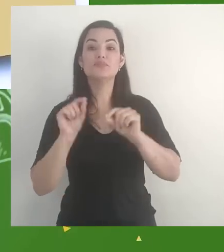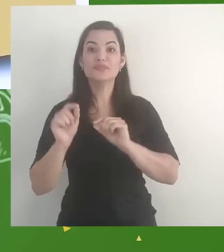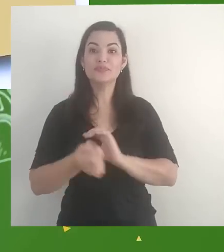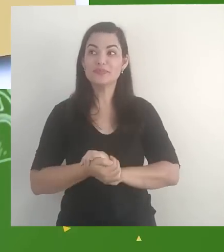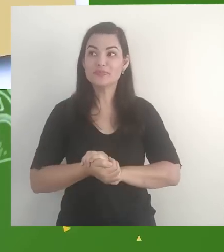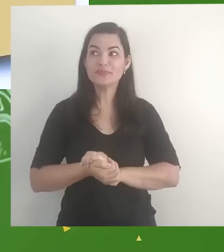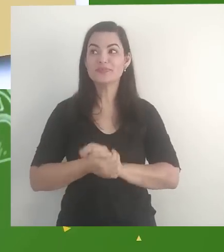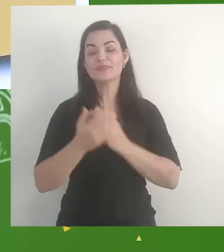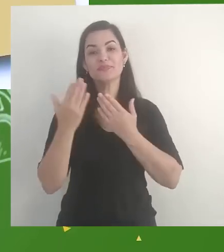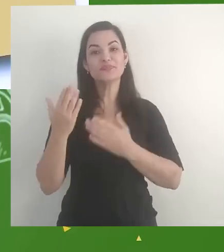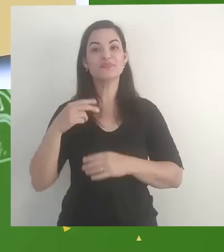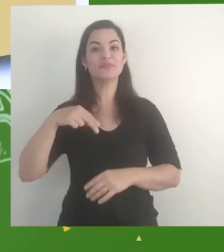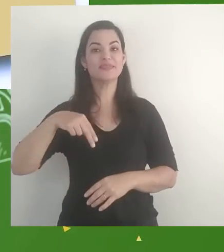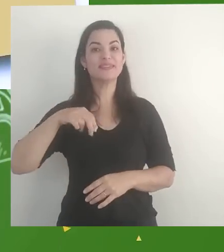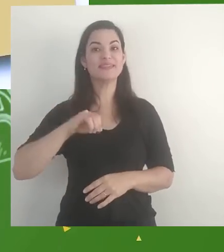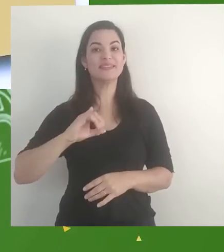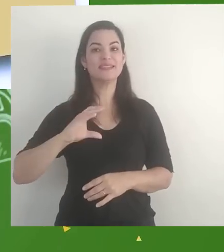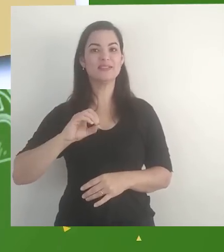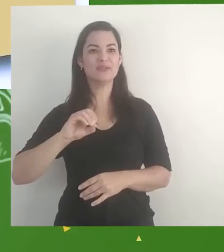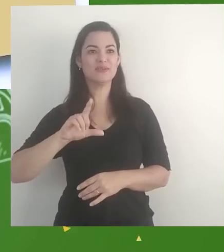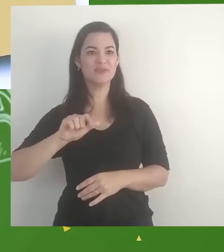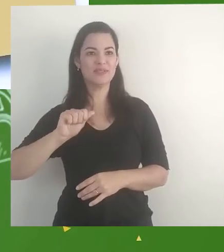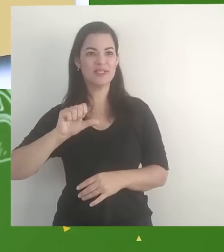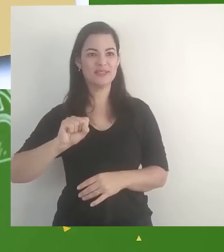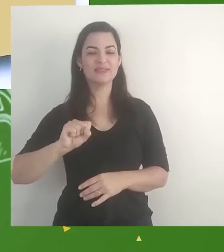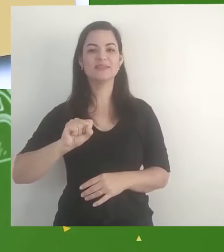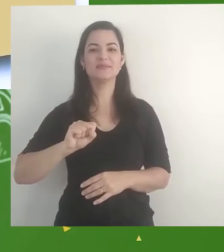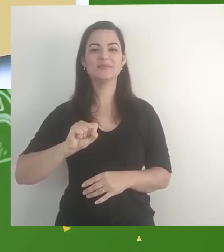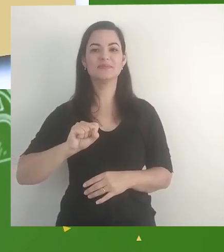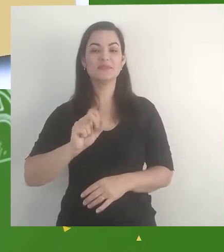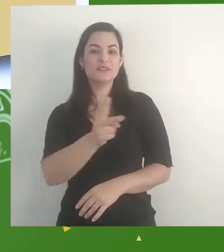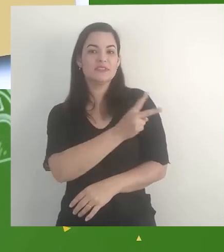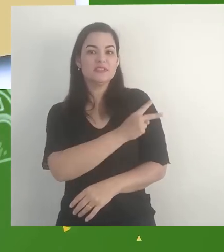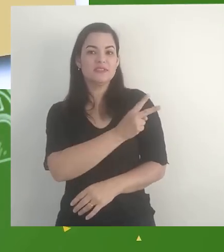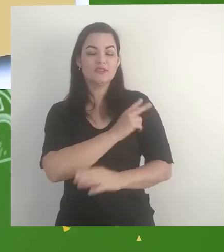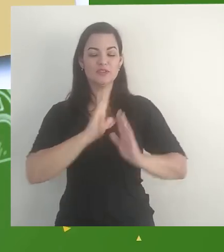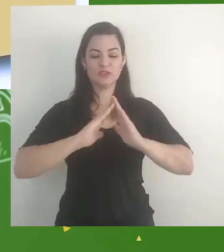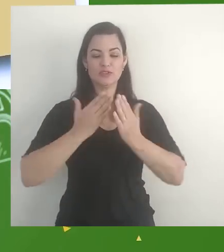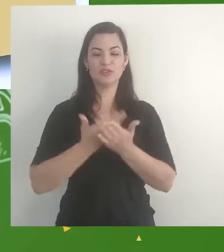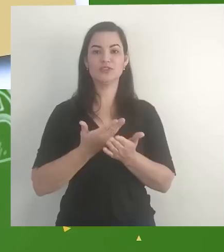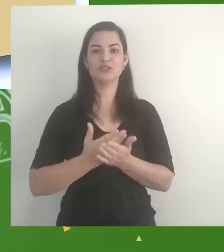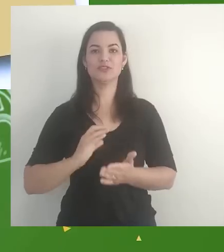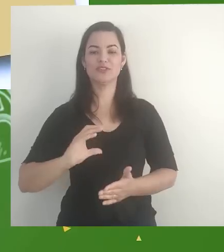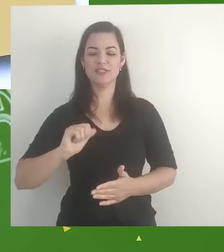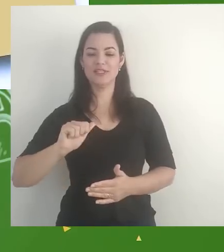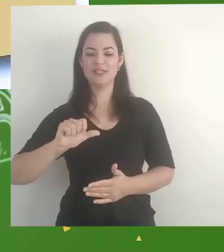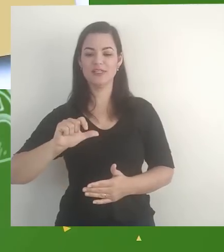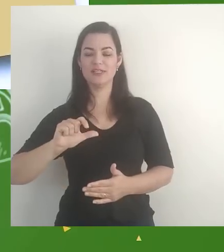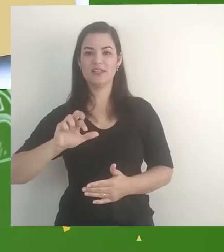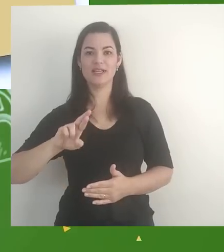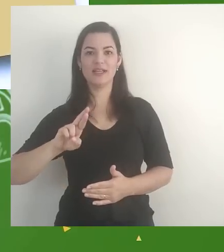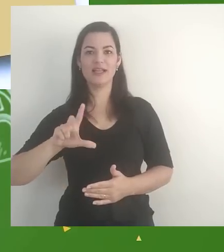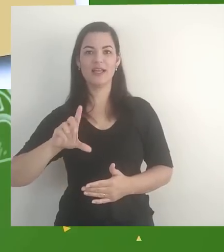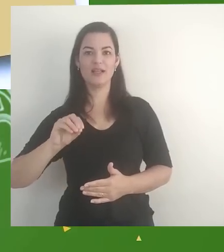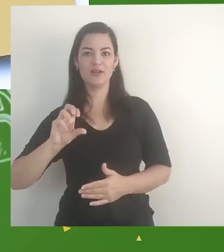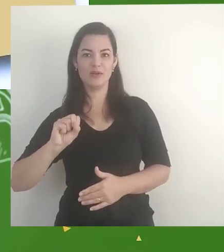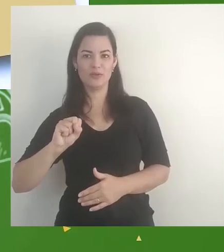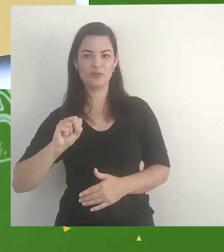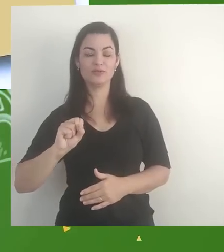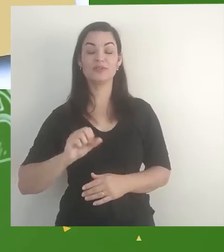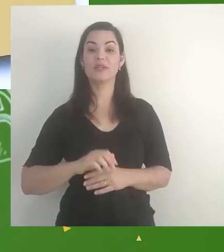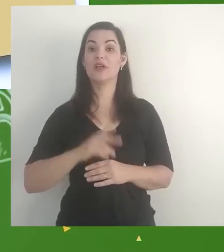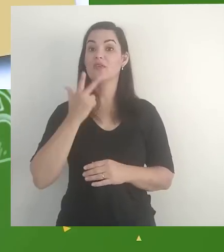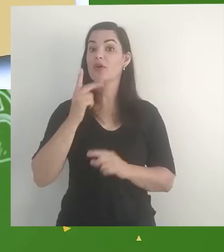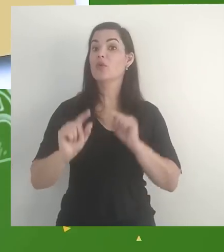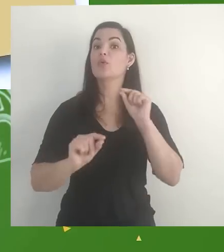aqui? O Nicolas Oliveira, do 2º ano da Escola Carlos Drummond, disse que o avião voa por causa